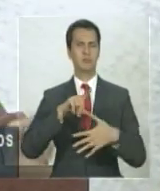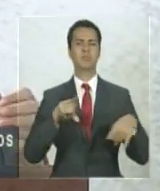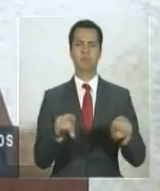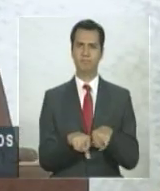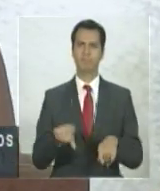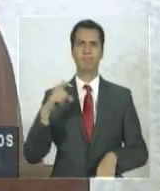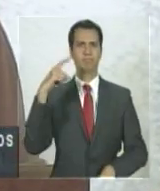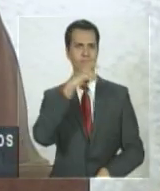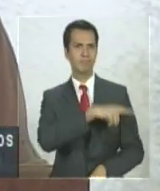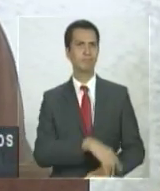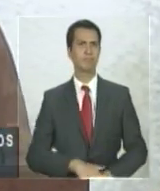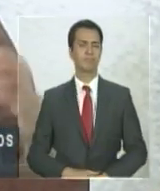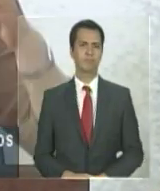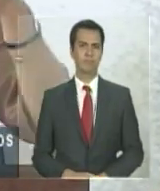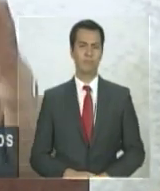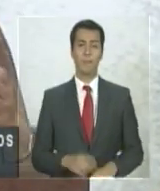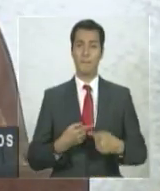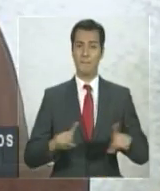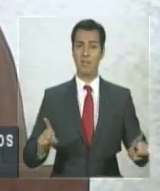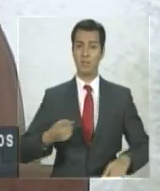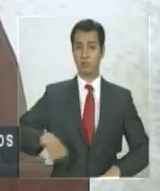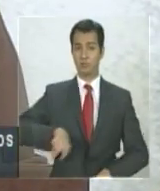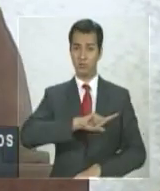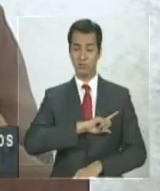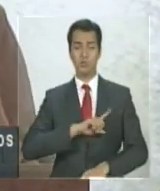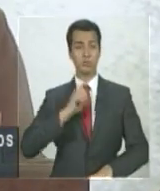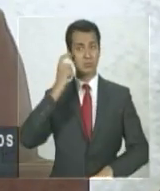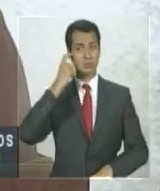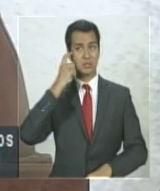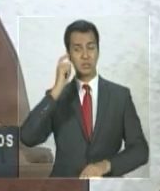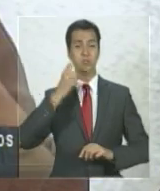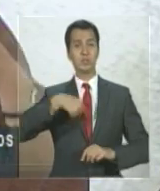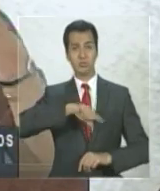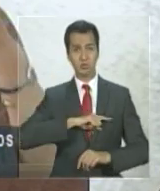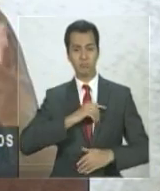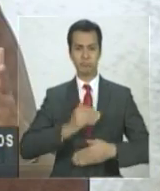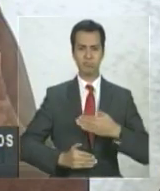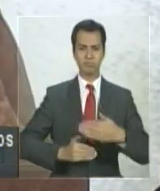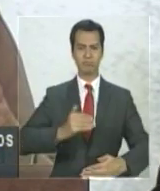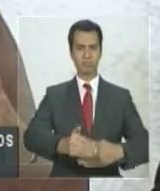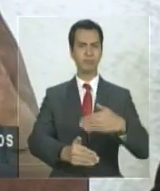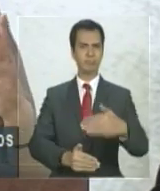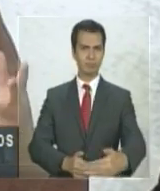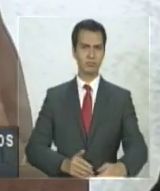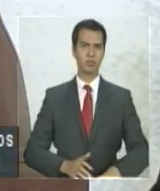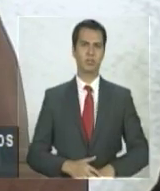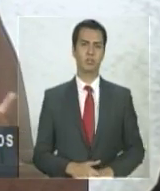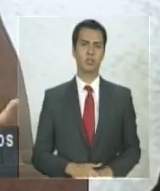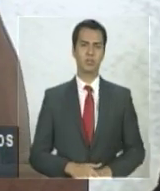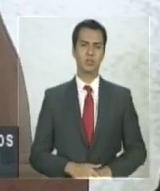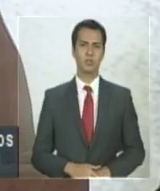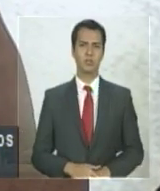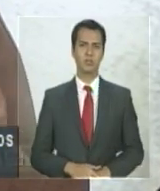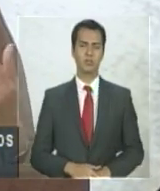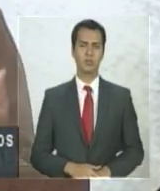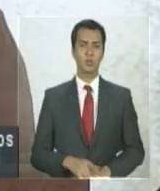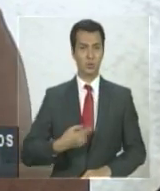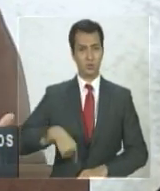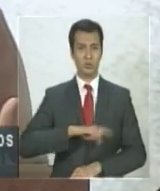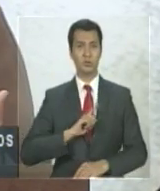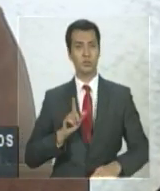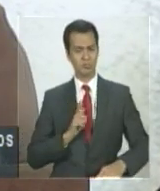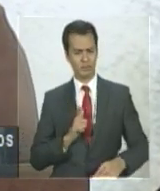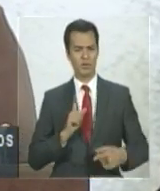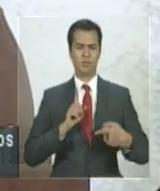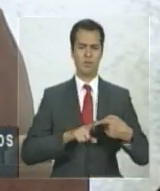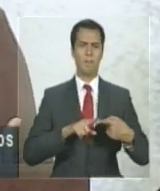Mas eu acredito que nós demos um passo aqui. Nós combinamos vários tipos de transporte urbano,